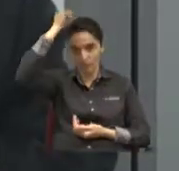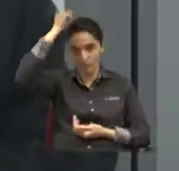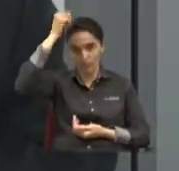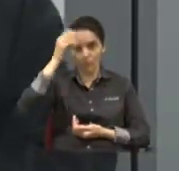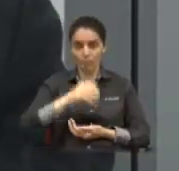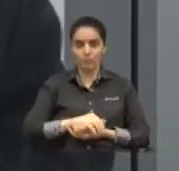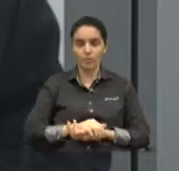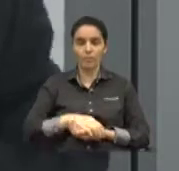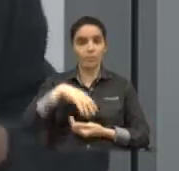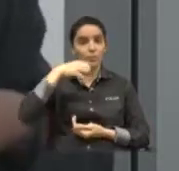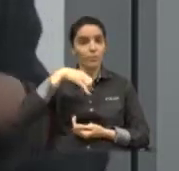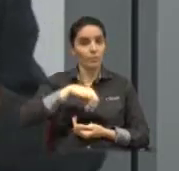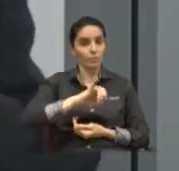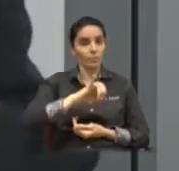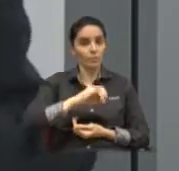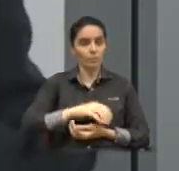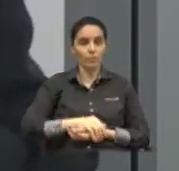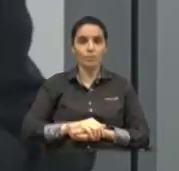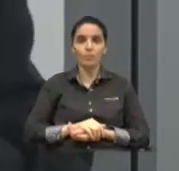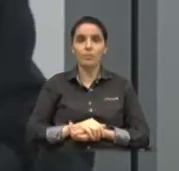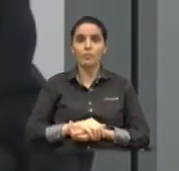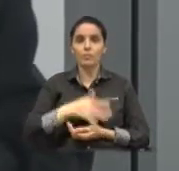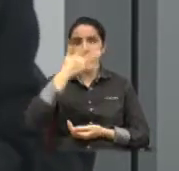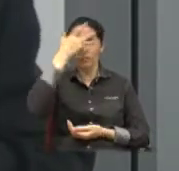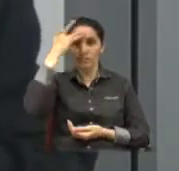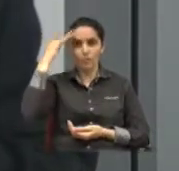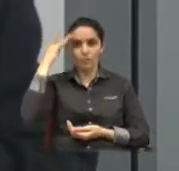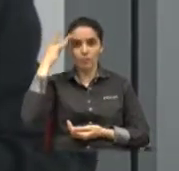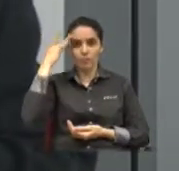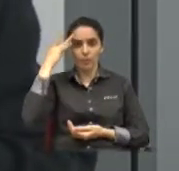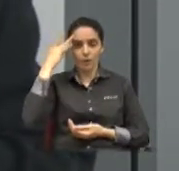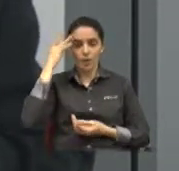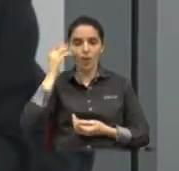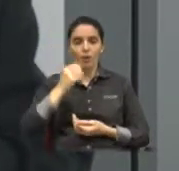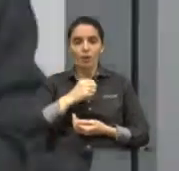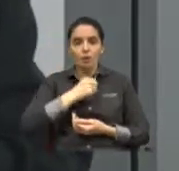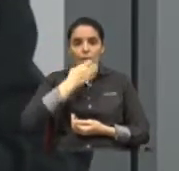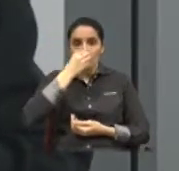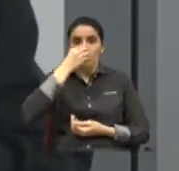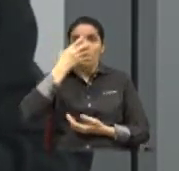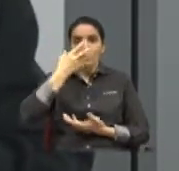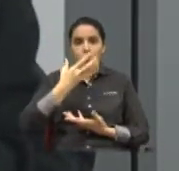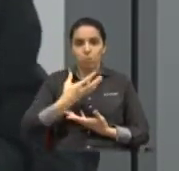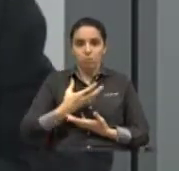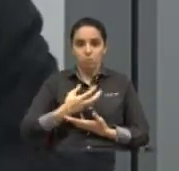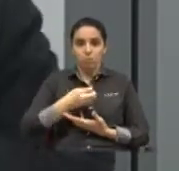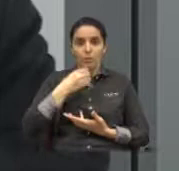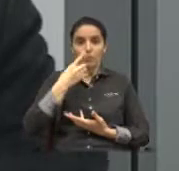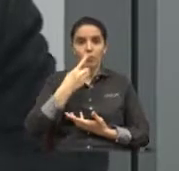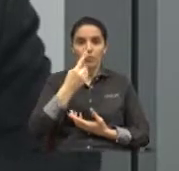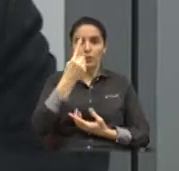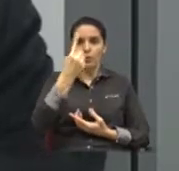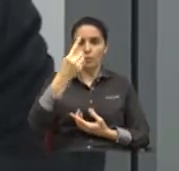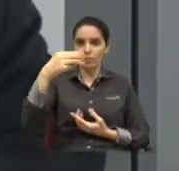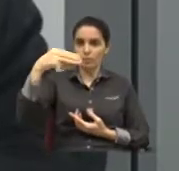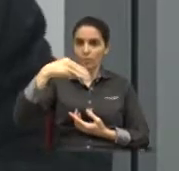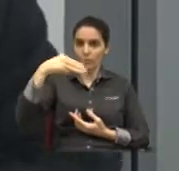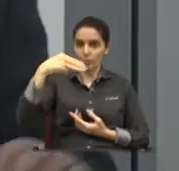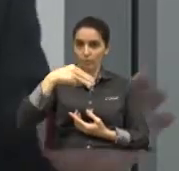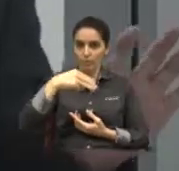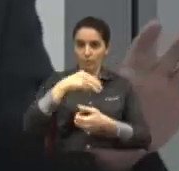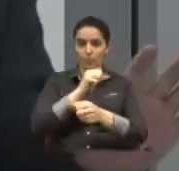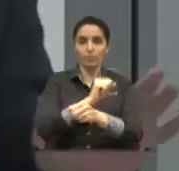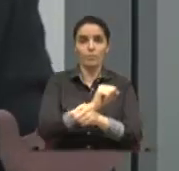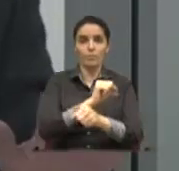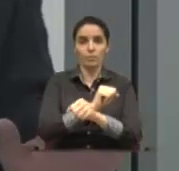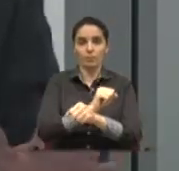se um paciente em parada cardiorrespiratória, para cada minuto que ele deixar de ser socorrido, o que